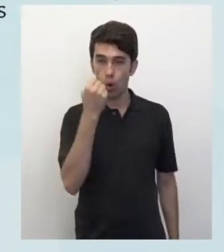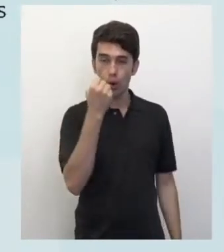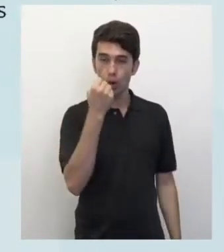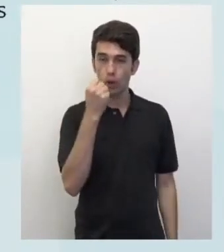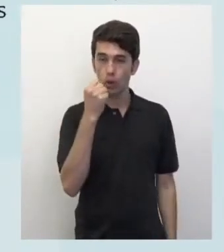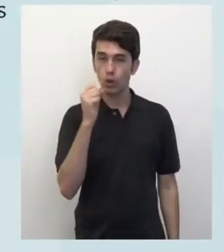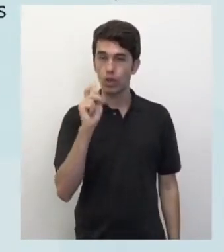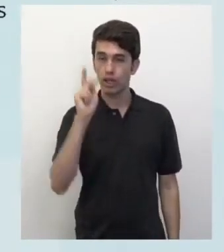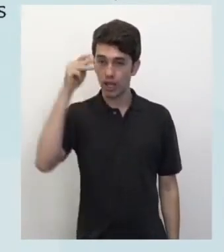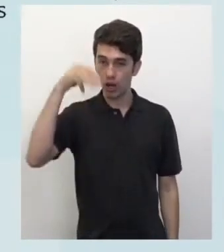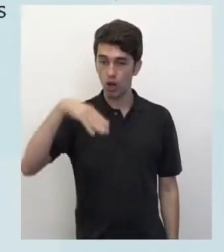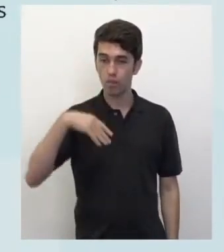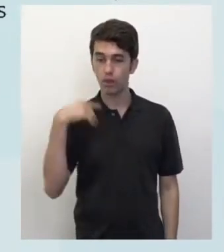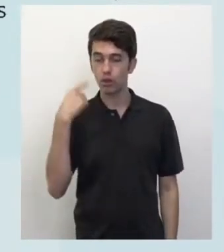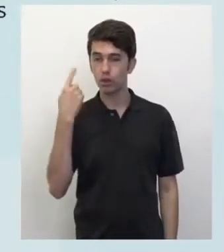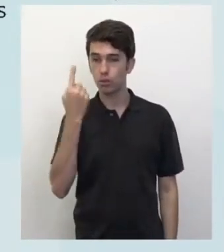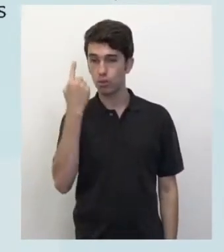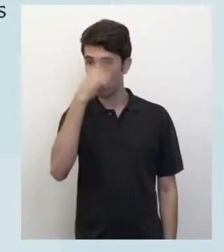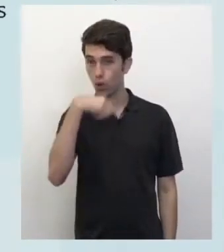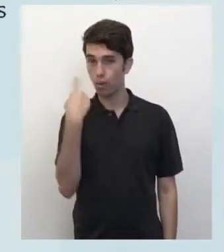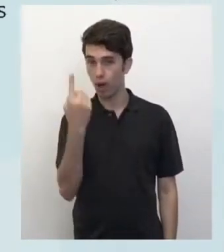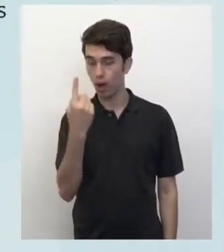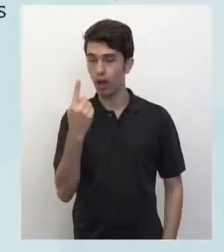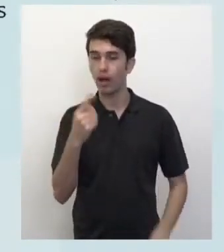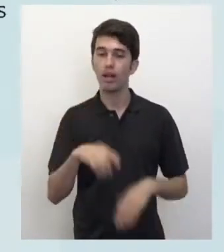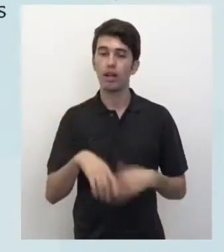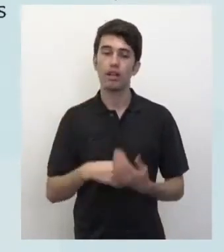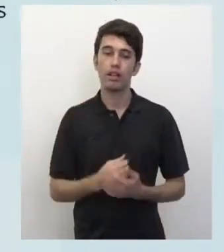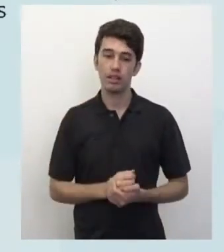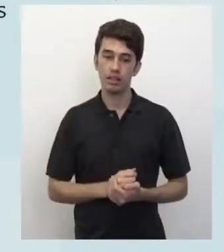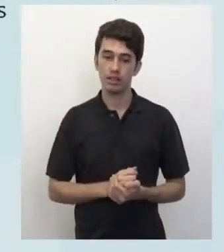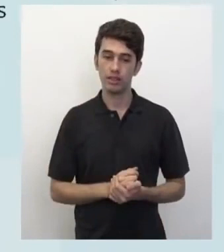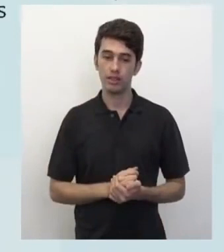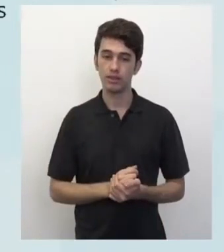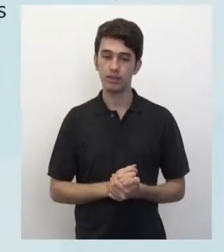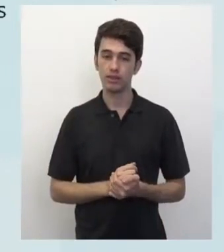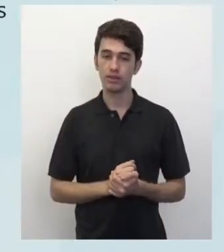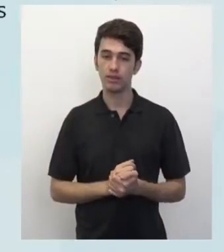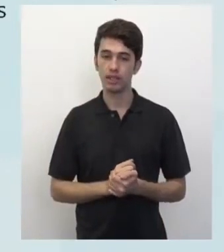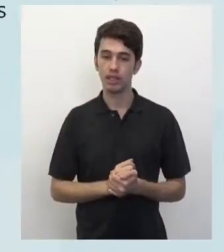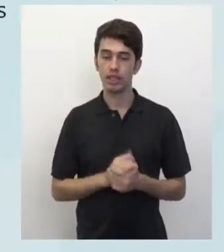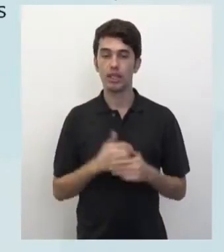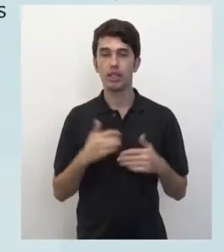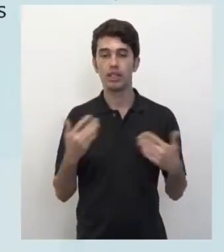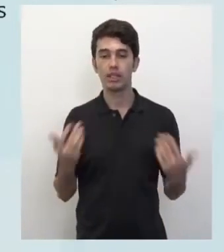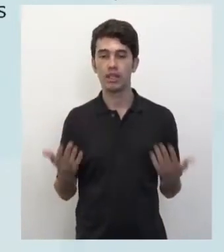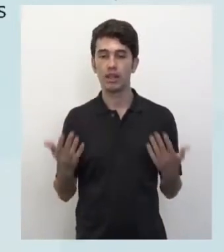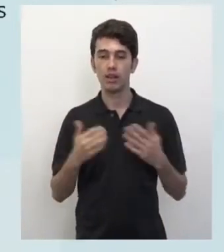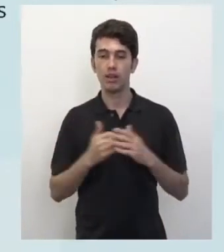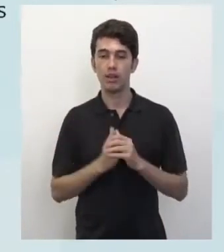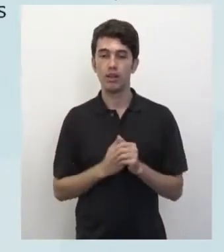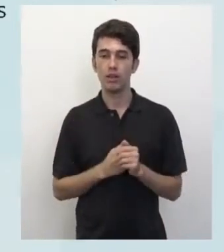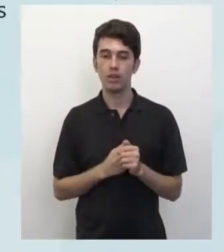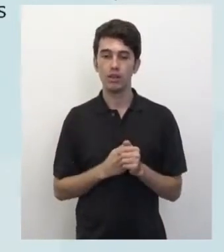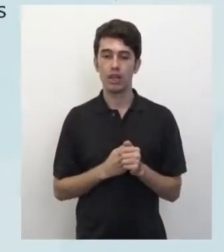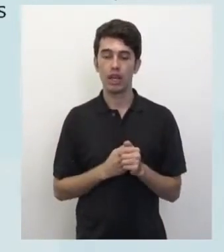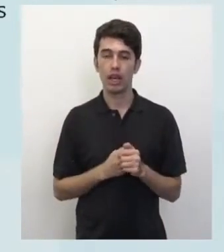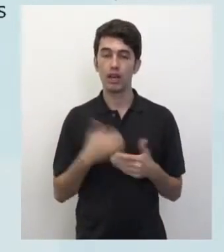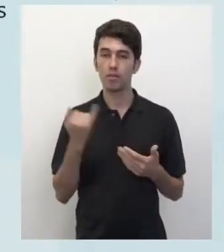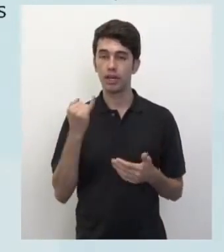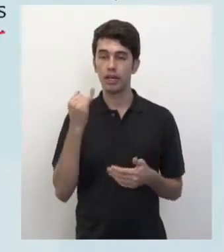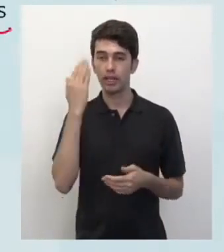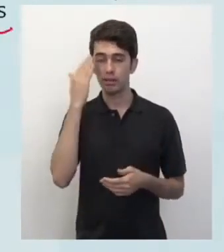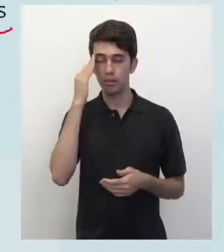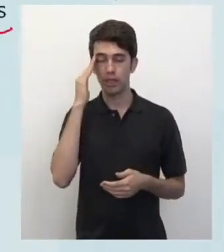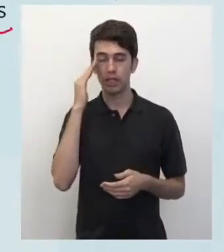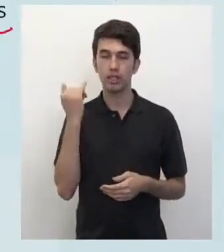seja, ele faz 8 km a cada 60 minutos. Por que que é importante essa conversão? Porque a